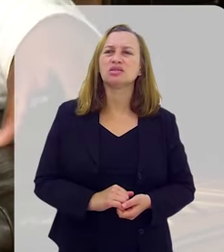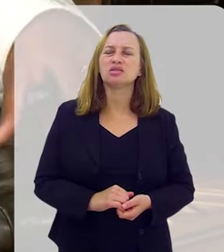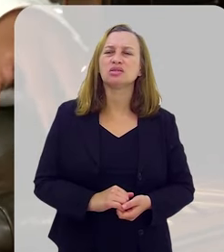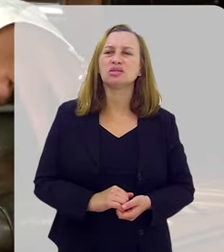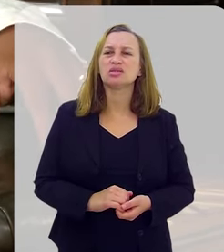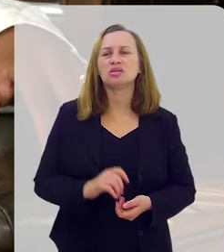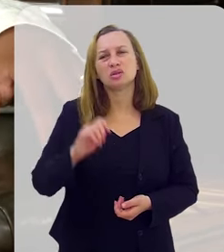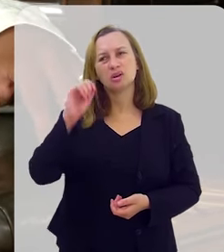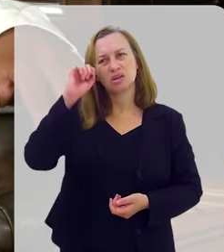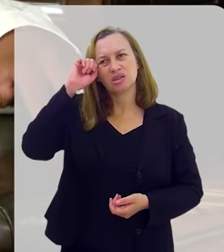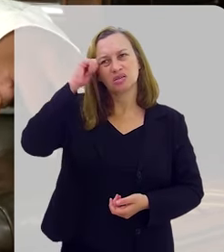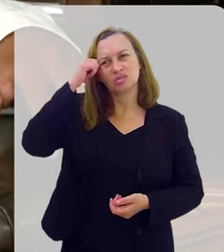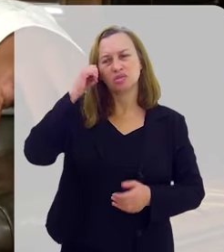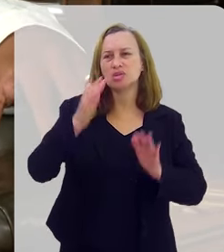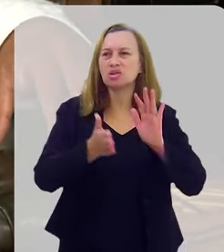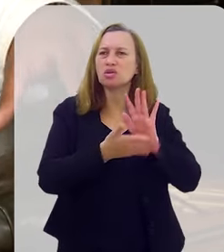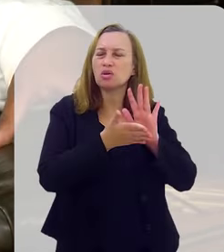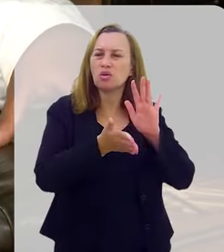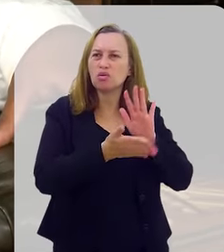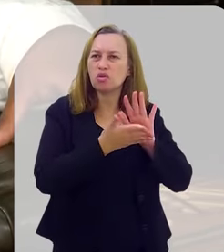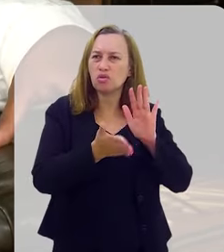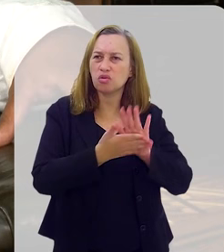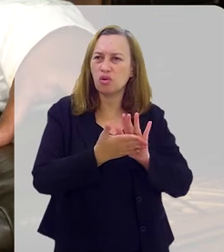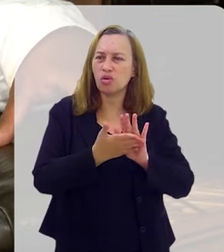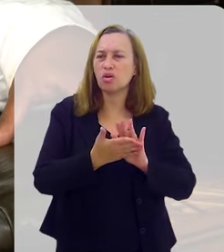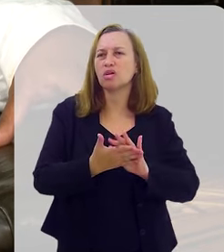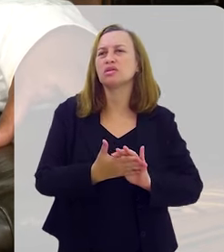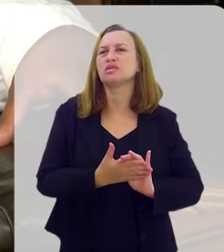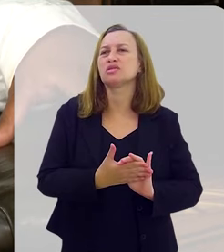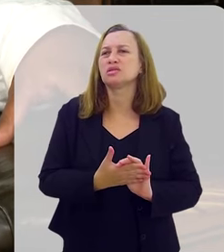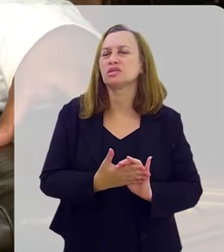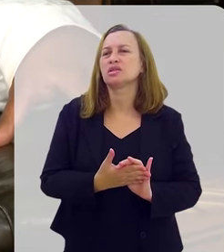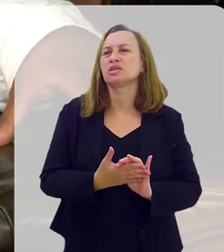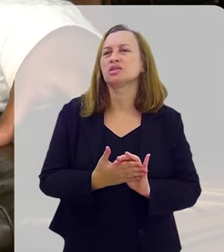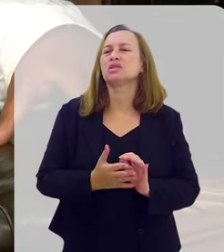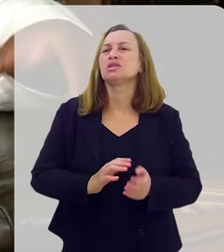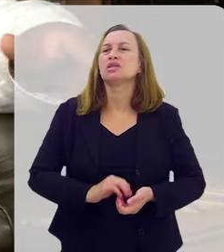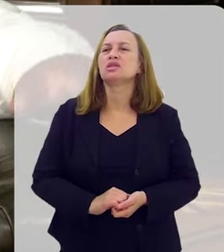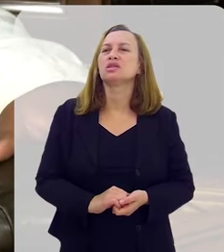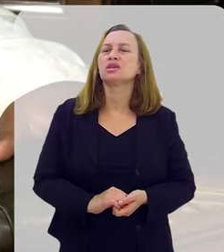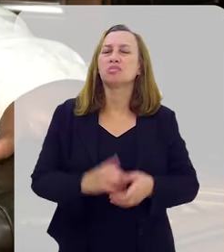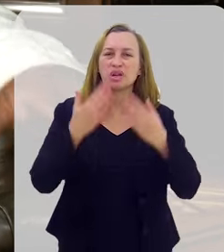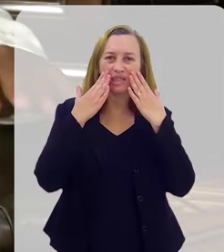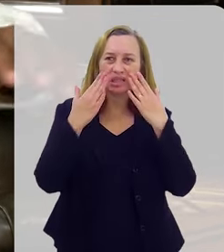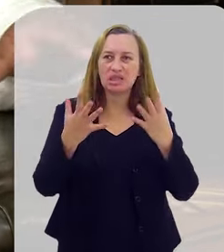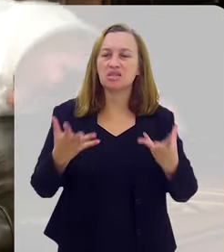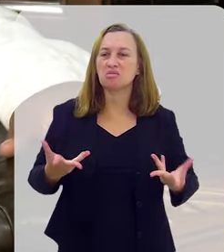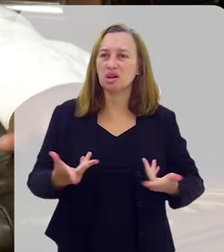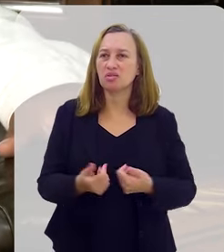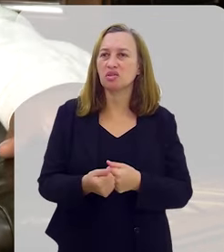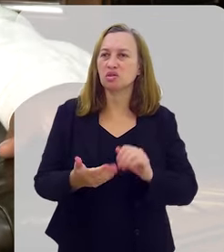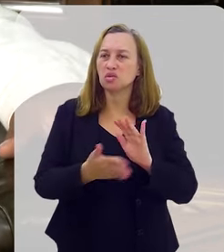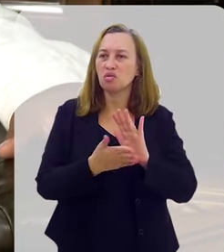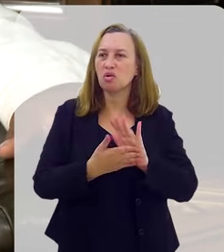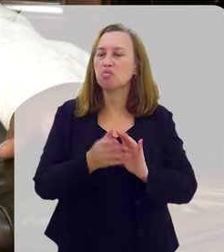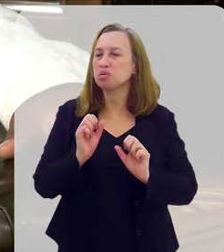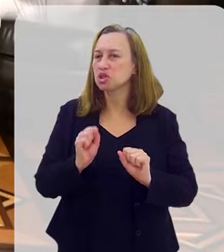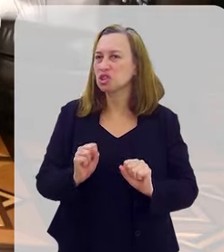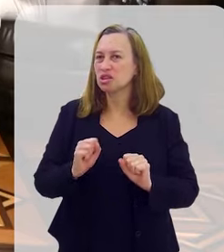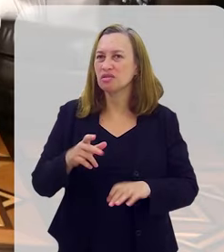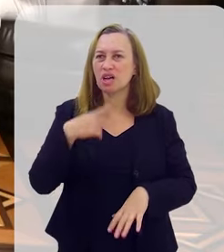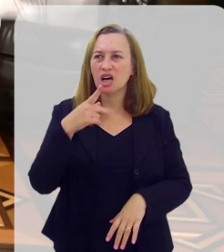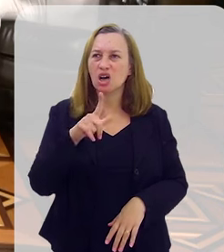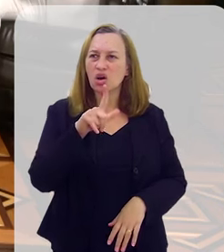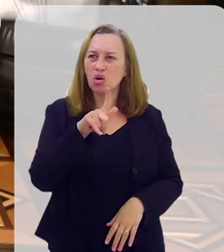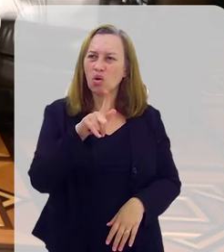no ritmo black music gospel, ele também traz uma profundidade de letra nas suas apresentações de uma maneira grandiosa. Eu poderia dizer